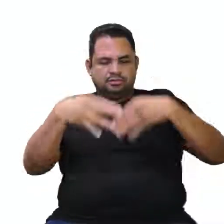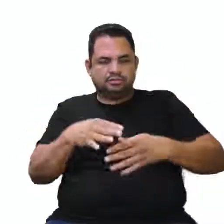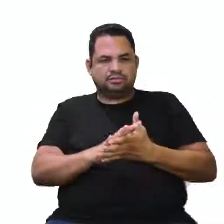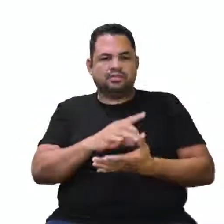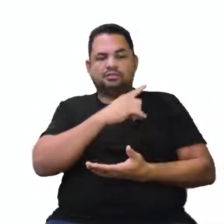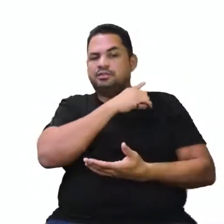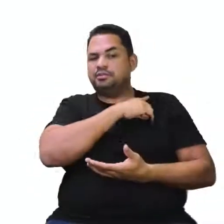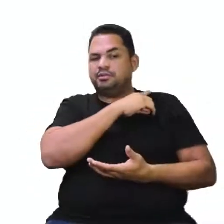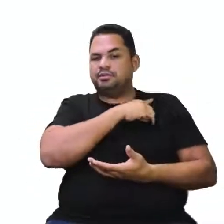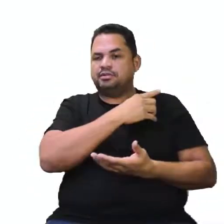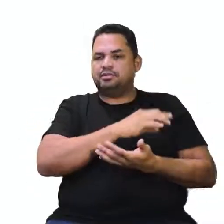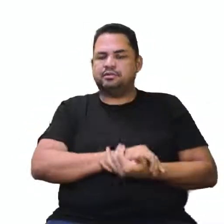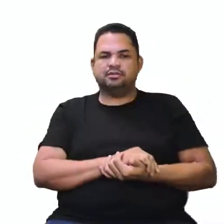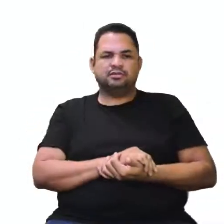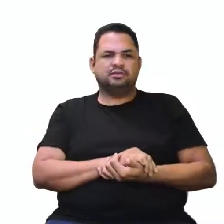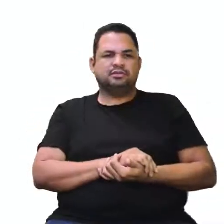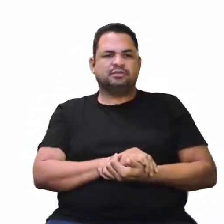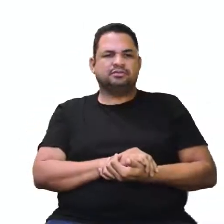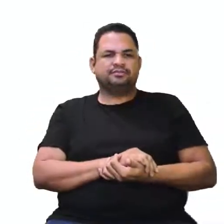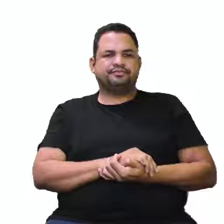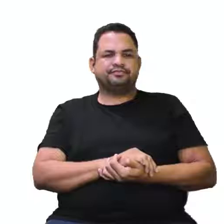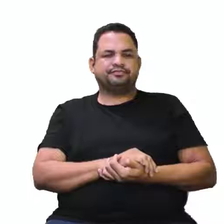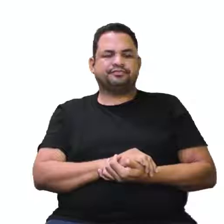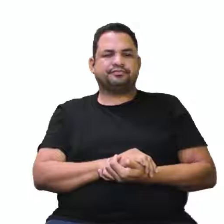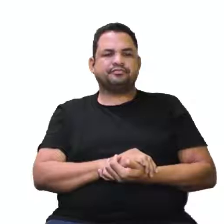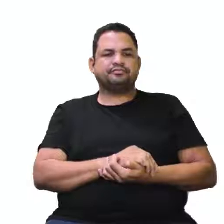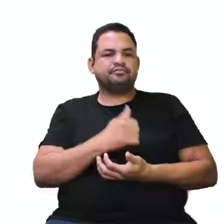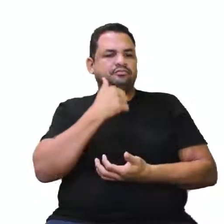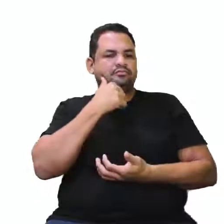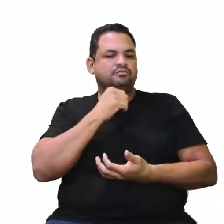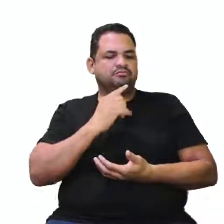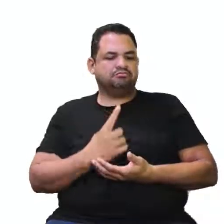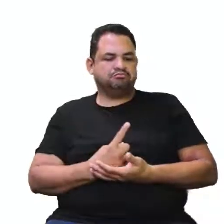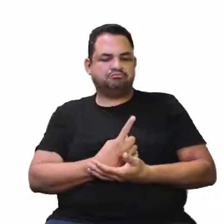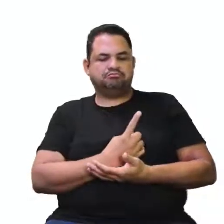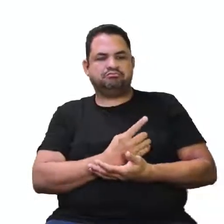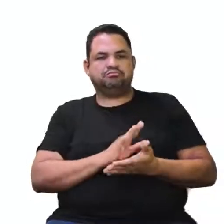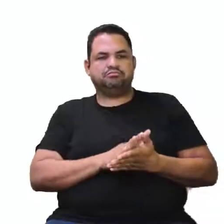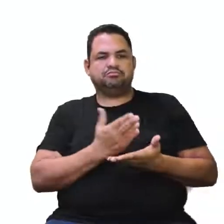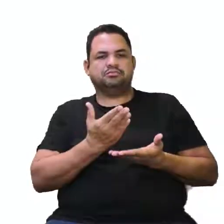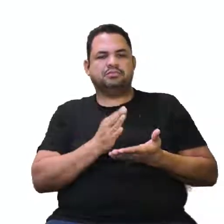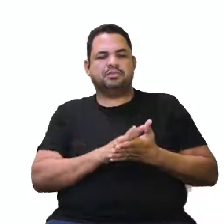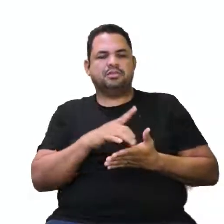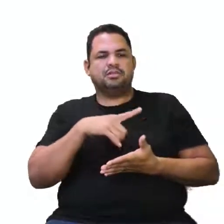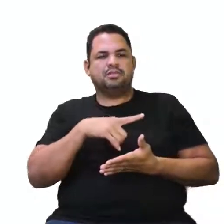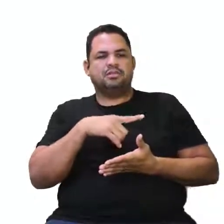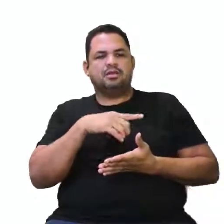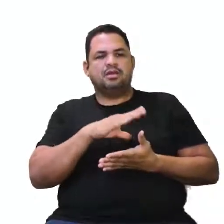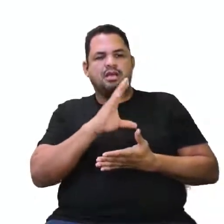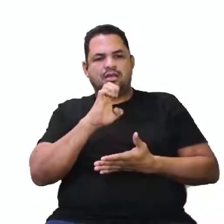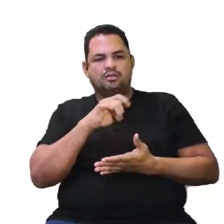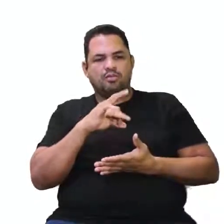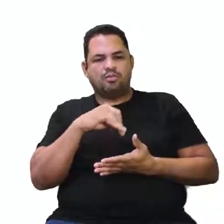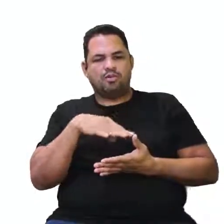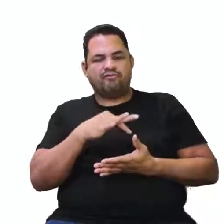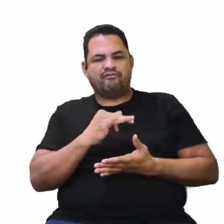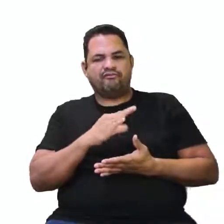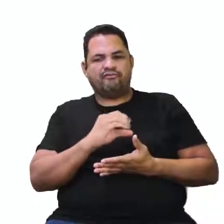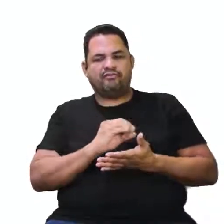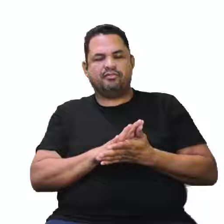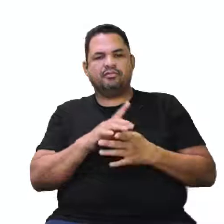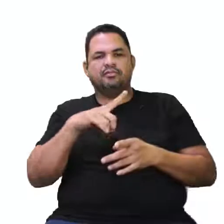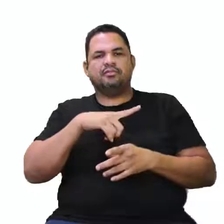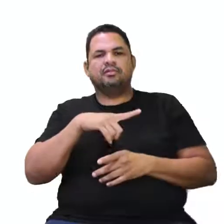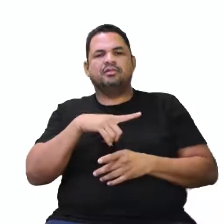primeiro ano. Isso. Então, nós temos aqui uma moça mais alongada, esbelta, o estilo ectomorfo. Nós temos